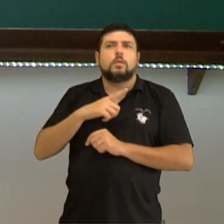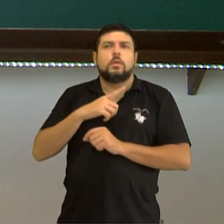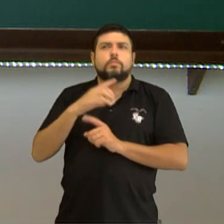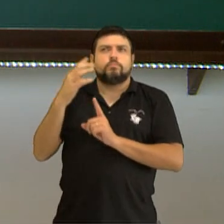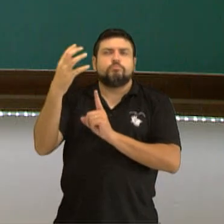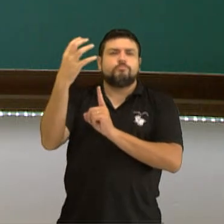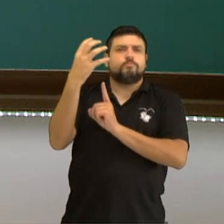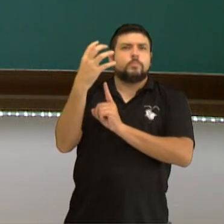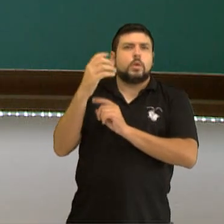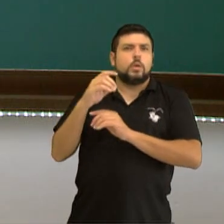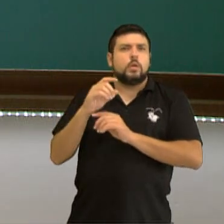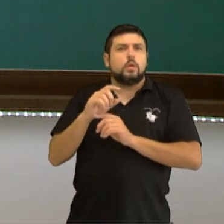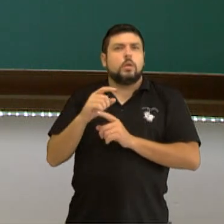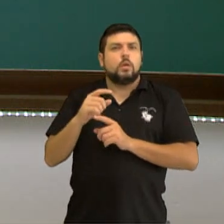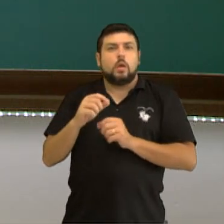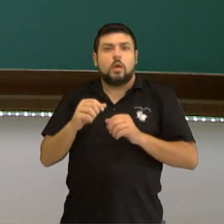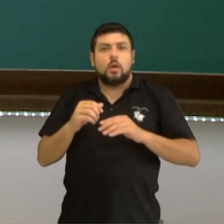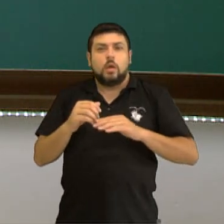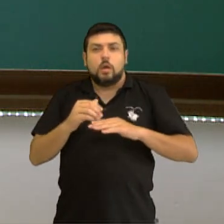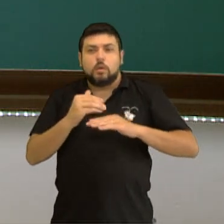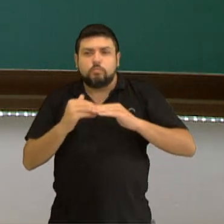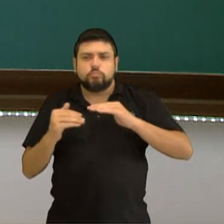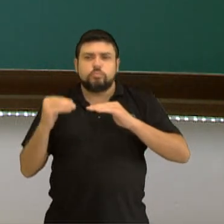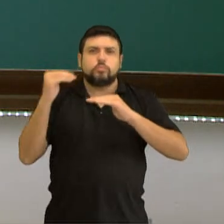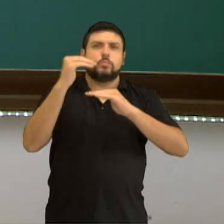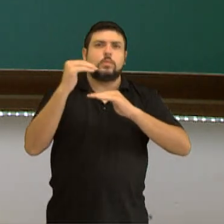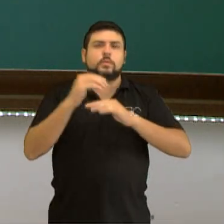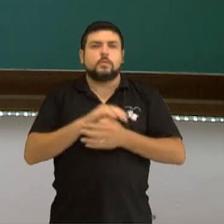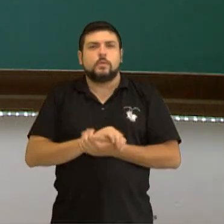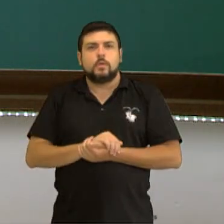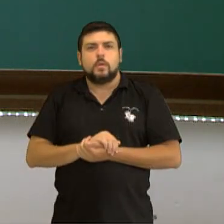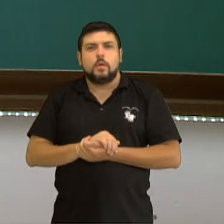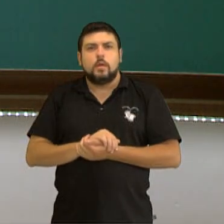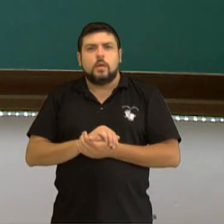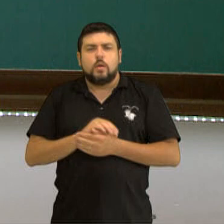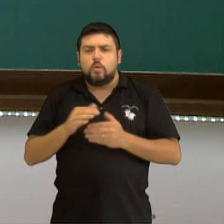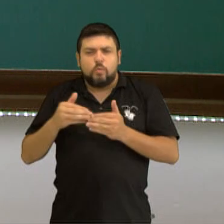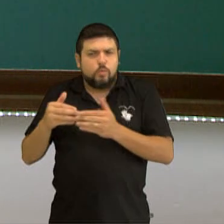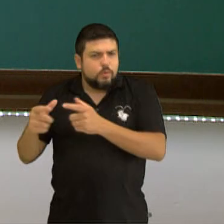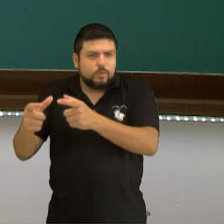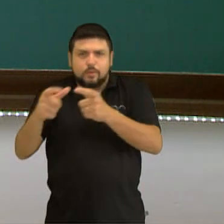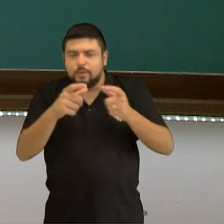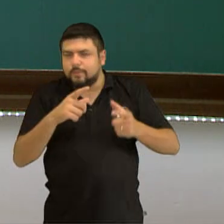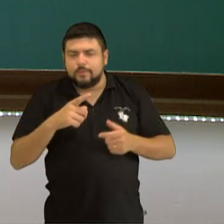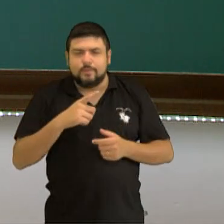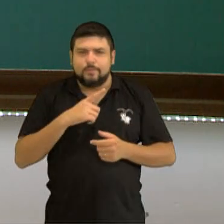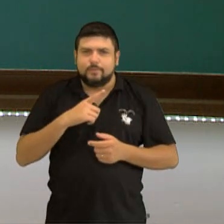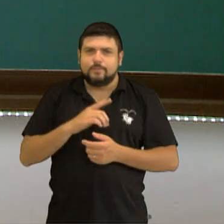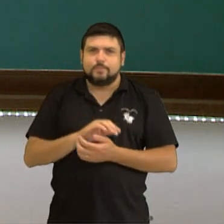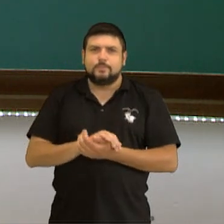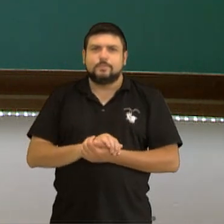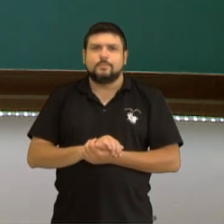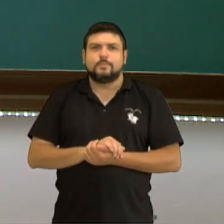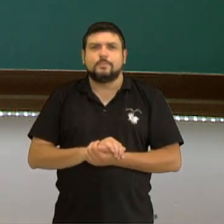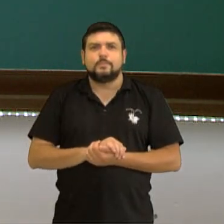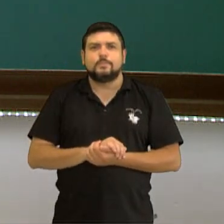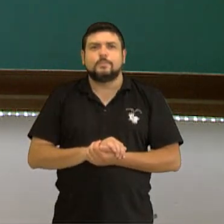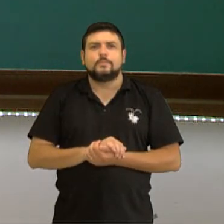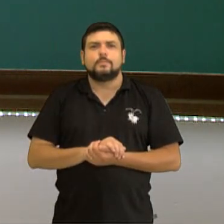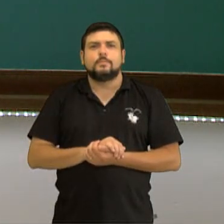você. São as hierarquias sociais que a gente vai ter em qualquer ambiente da vida. Tá certo? Beleza?